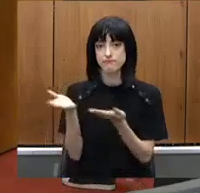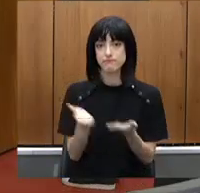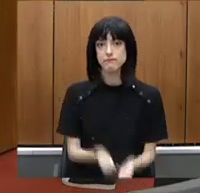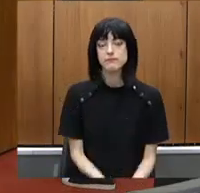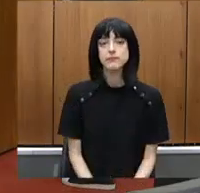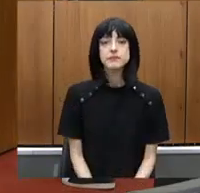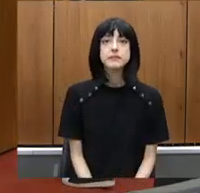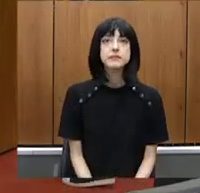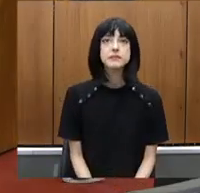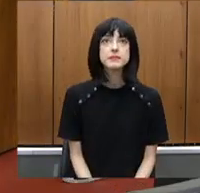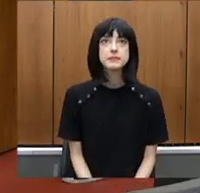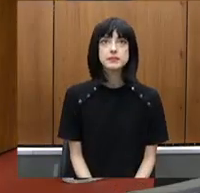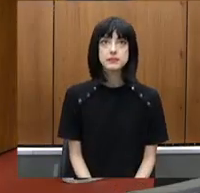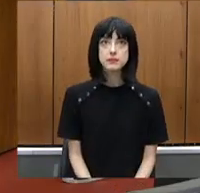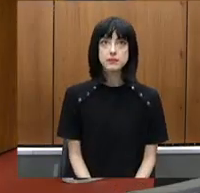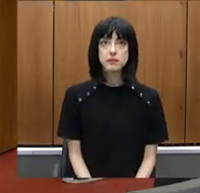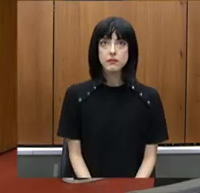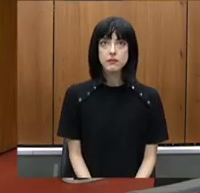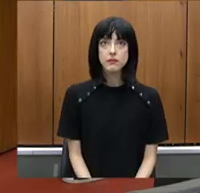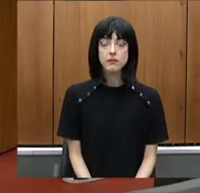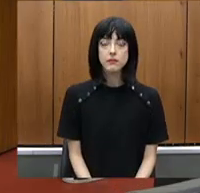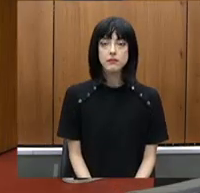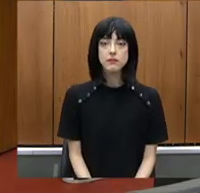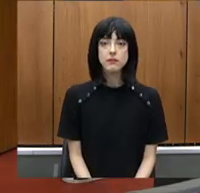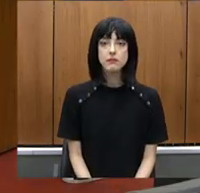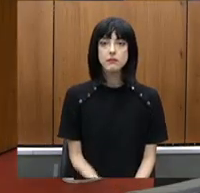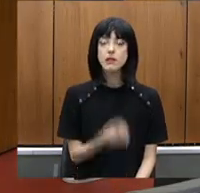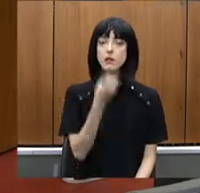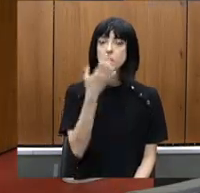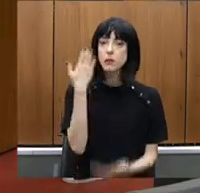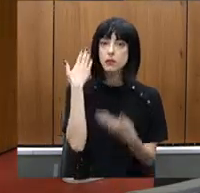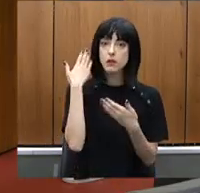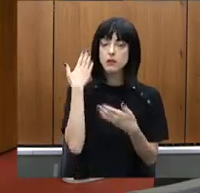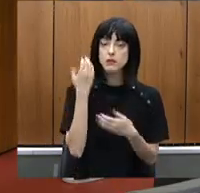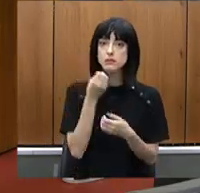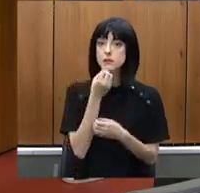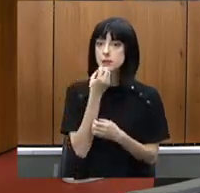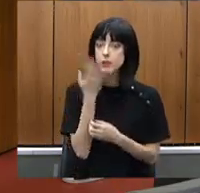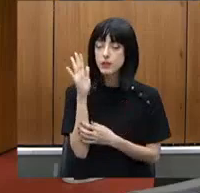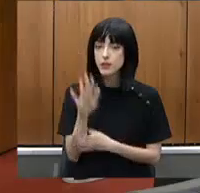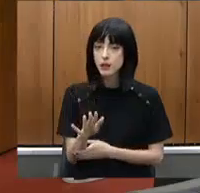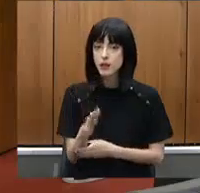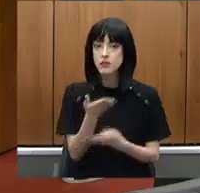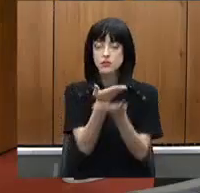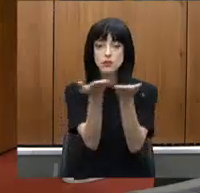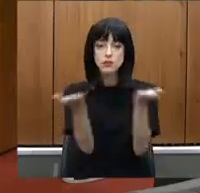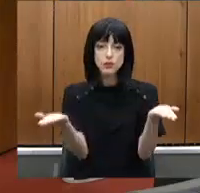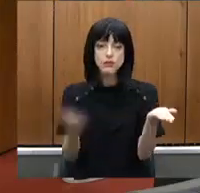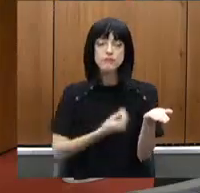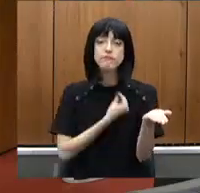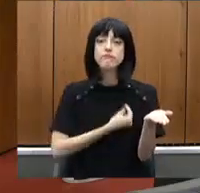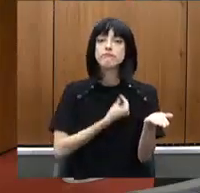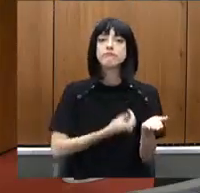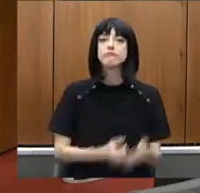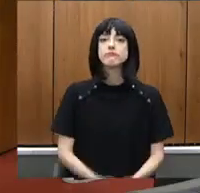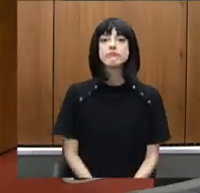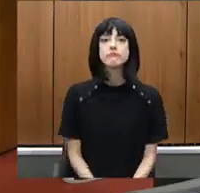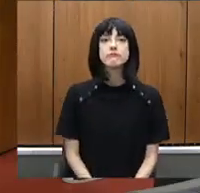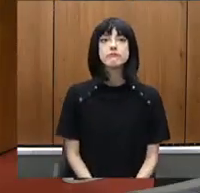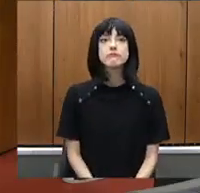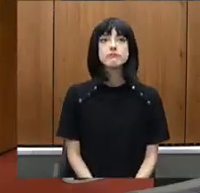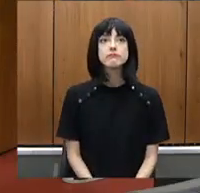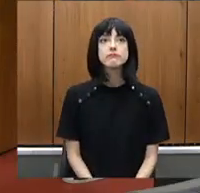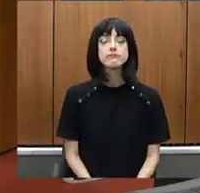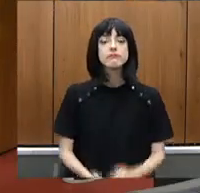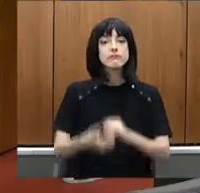inicialmente nosso muito boa tarde a todos que estão aqui conosco presente cumprimentar de forma especial o presidente